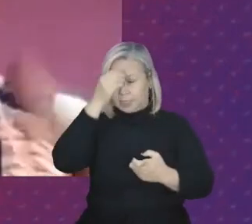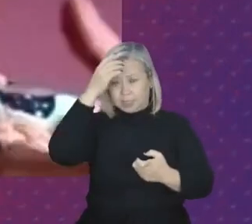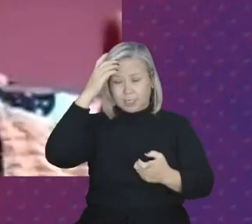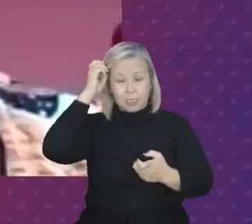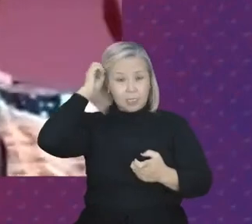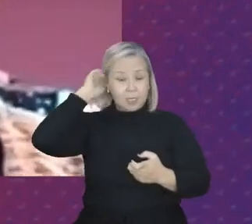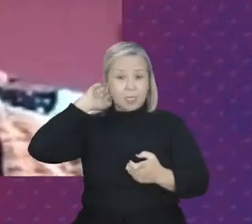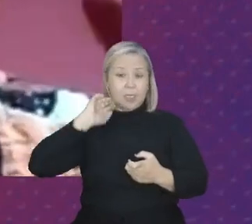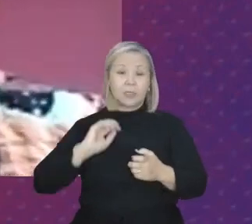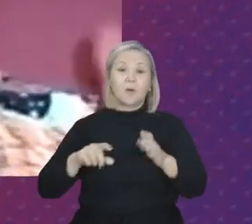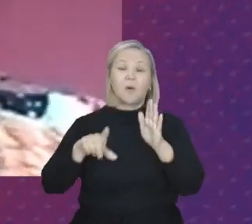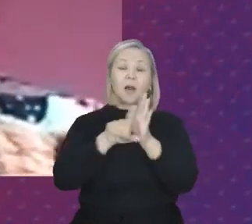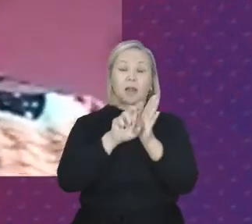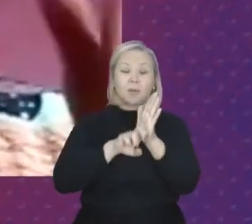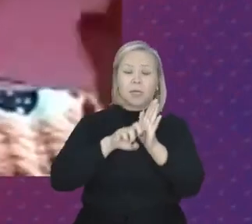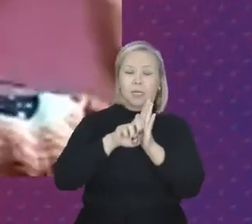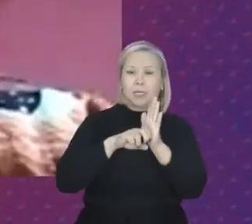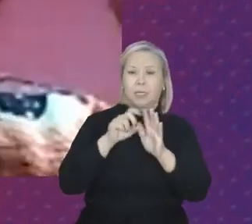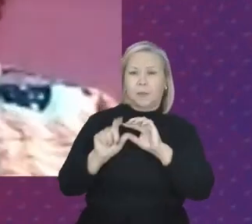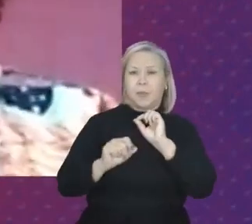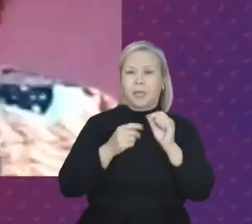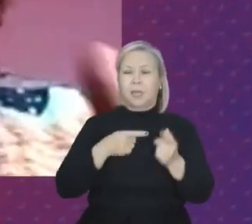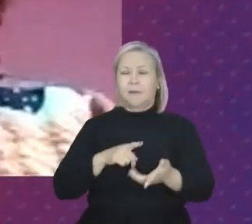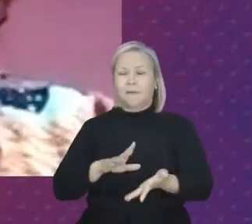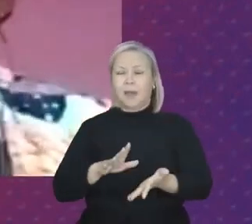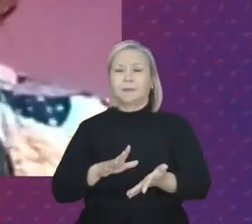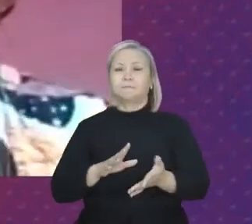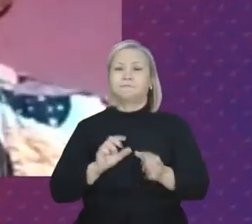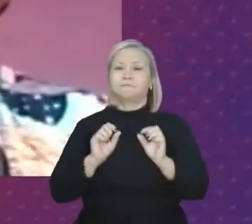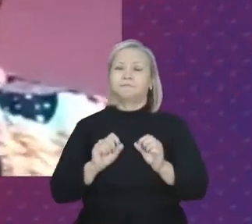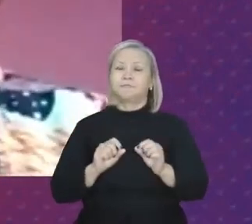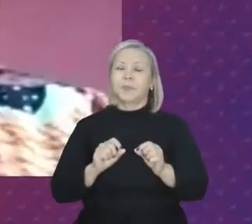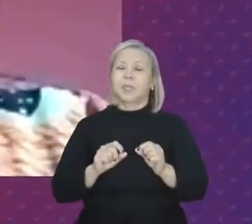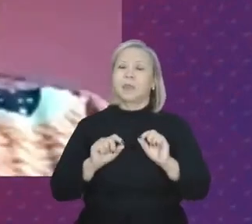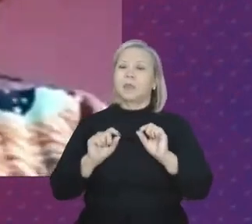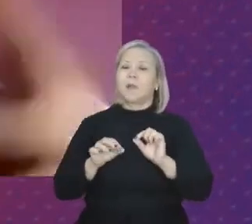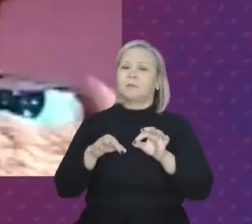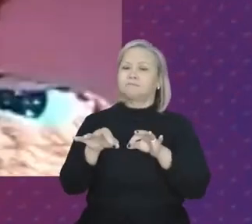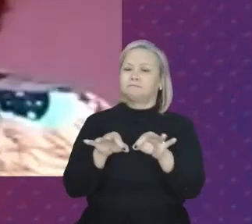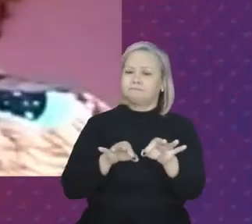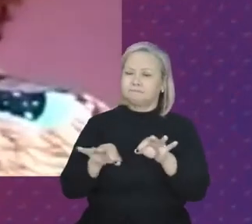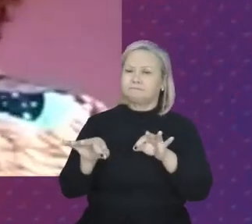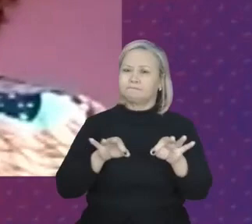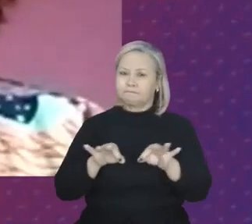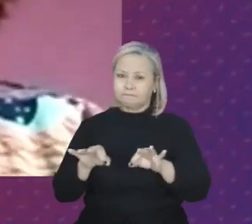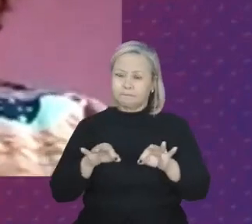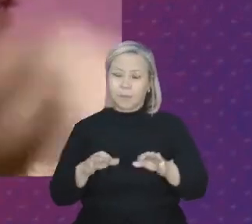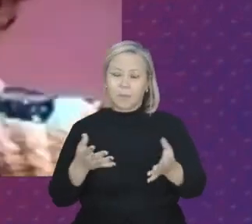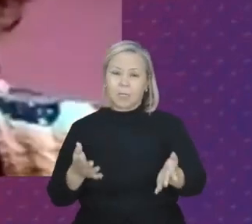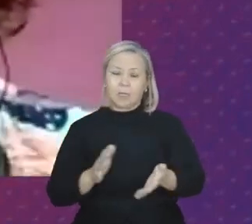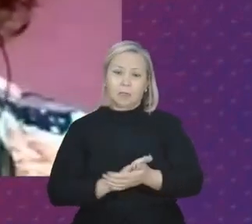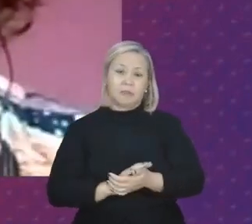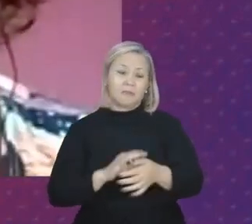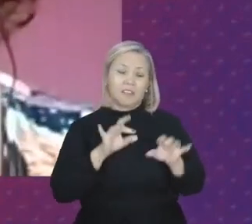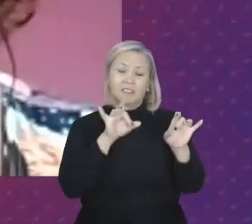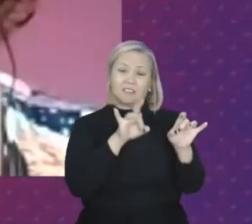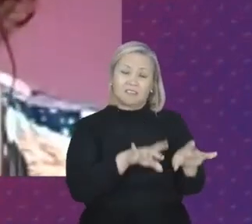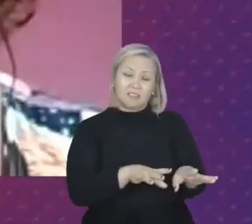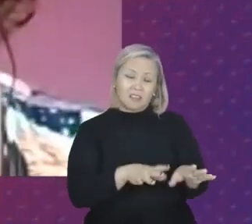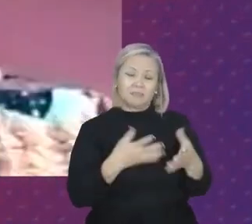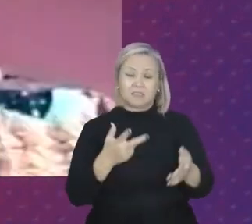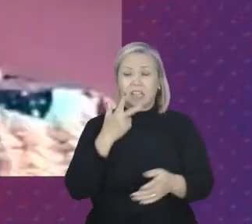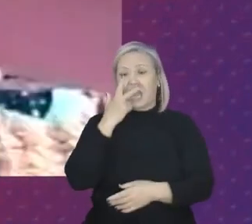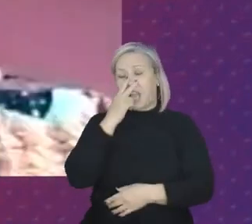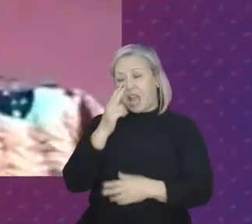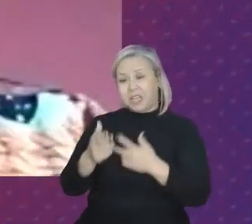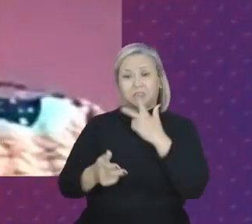Lei Maria da Penha, ela vai colocar, digamos aí, né, os pingos nos is, e vai deixar de ser uma coisa de, eu acho que violência